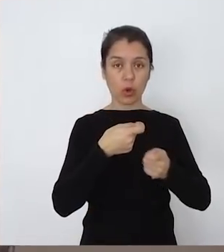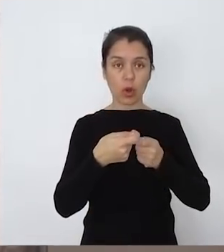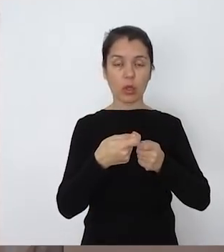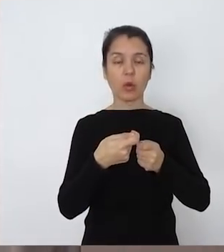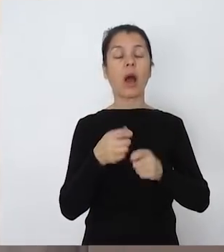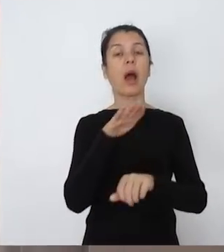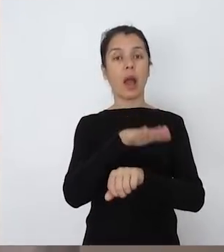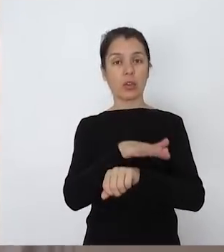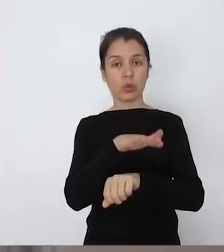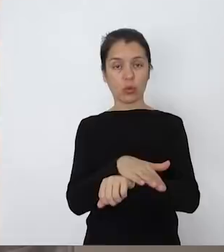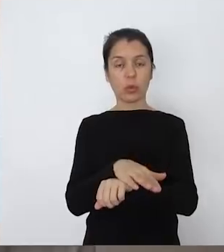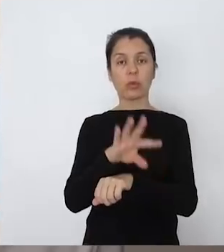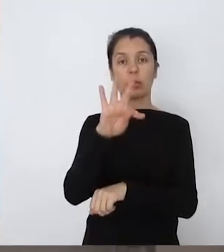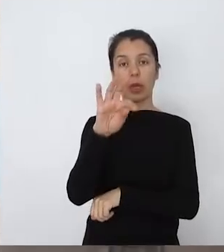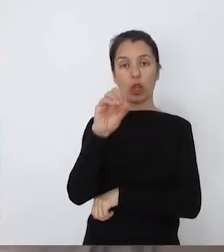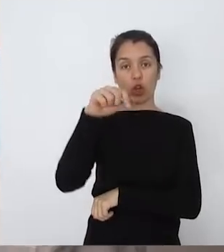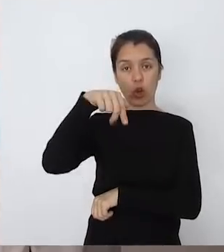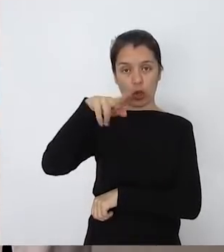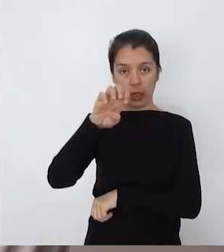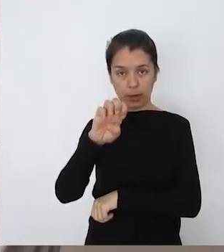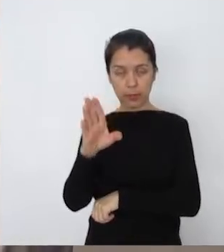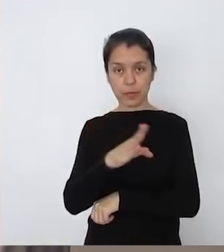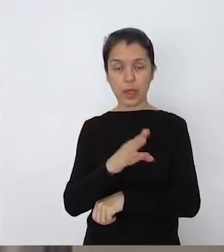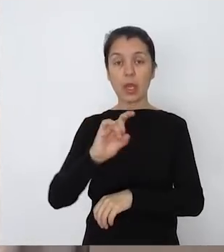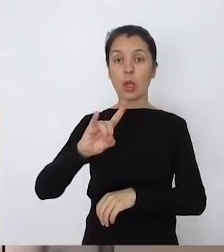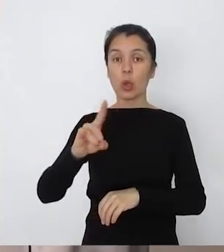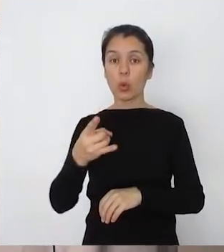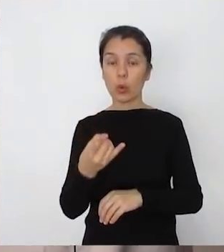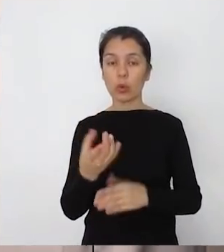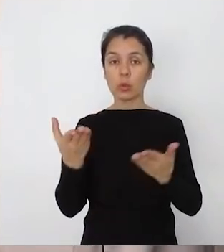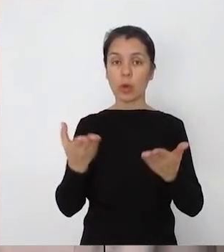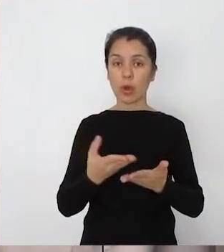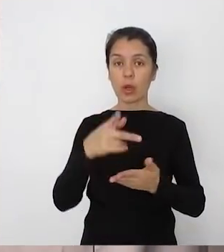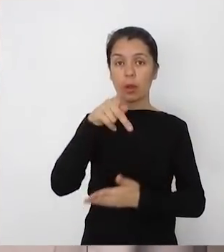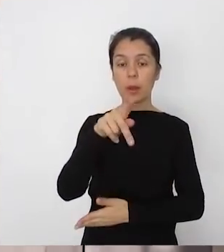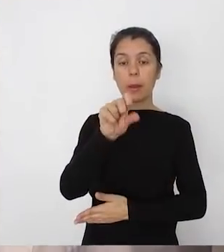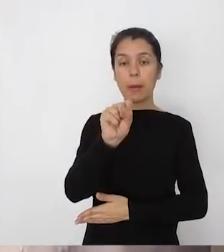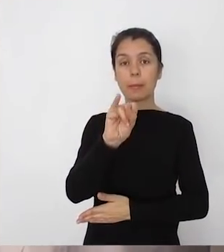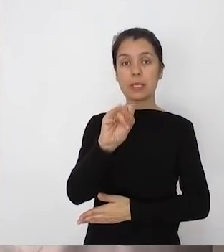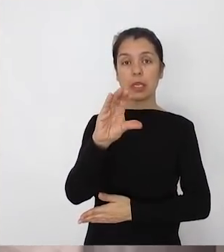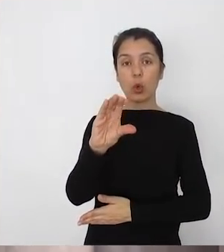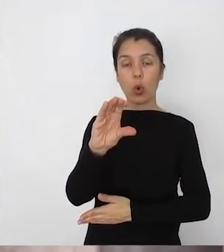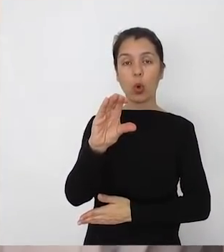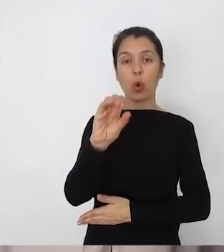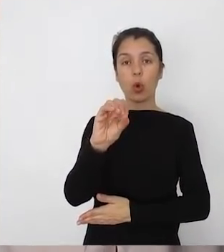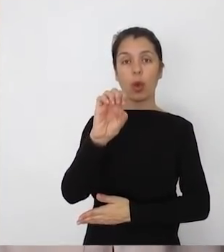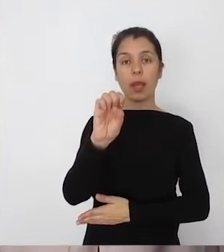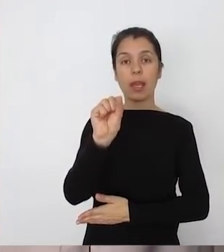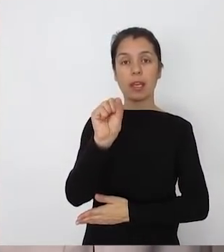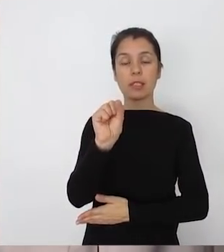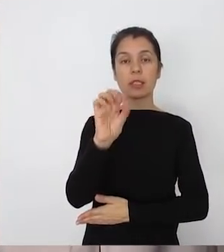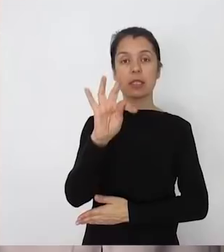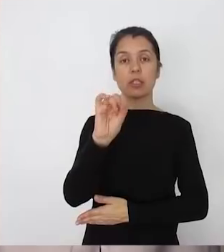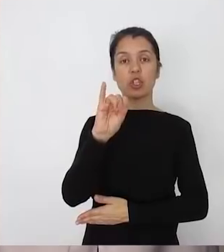isso que ele também não tem disposição, não tem vontade de fazer as coisas. Bloqueia o transmissor da dopamina, com isso sobra mais dopamina na fenda sináptica, esse remédio. Ajuda